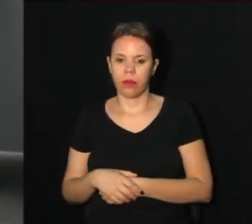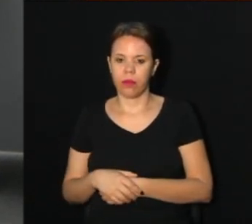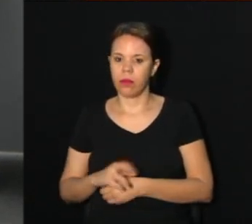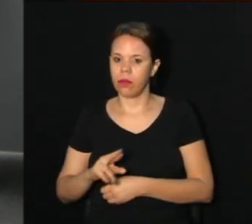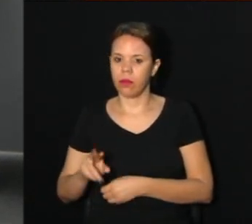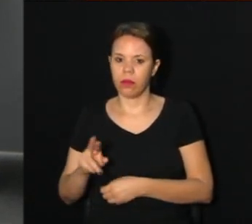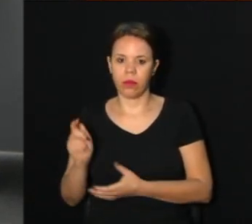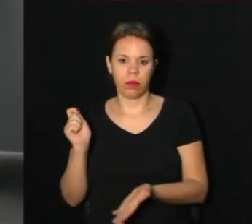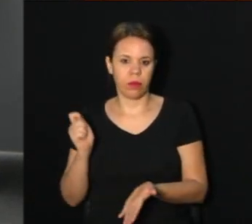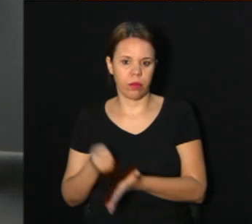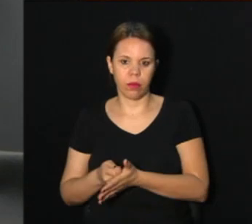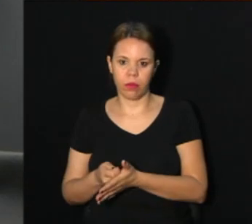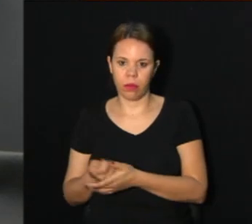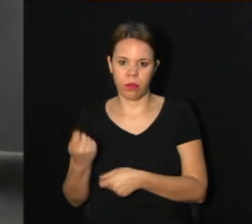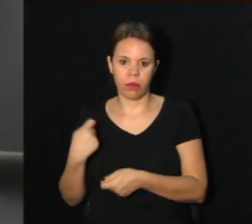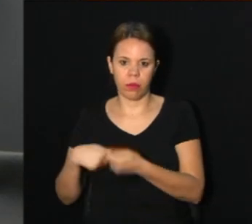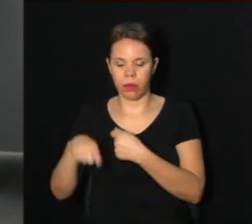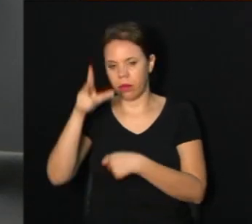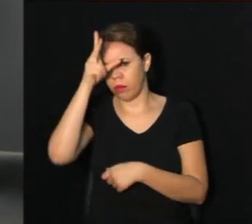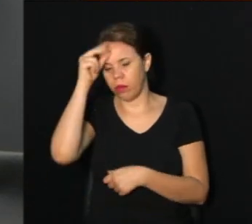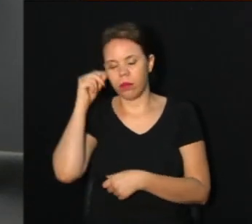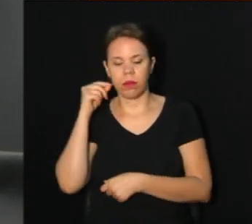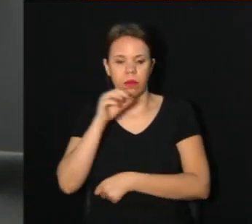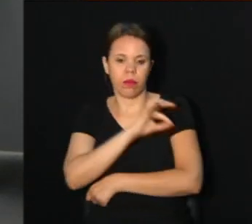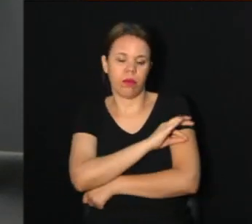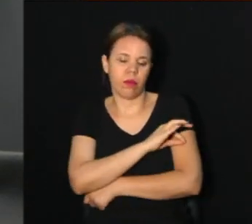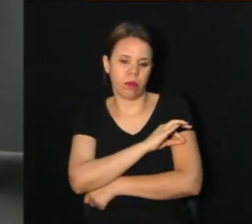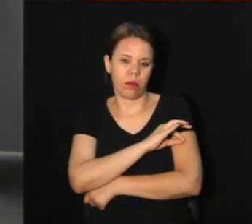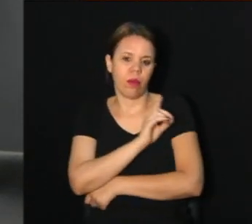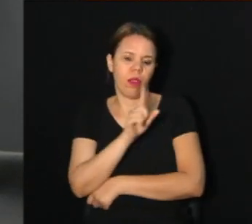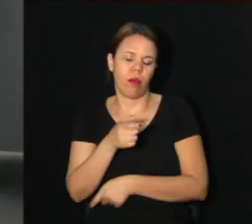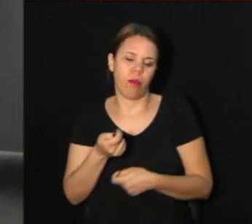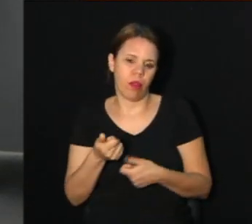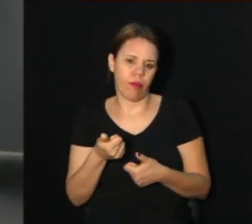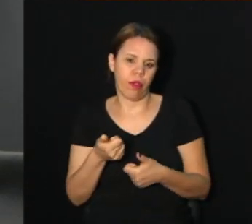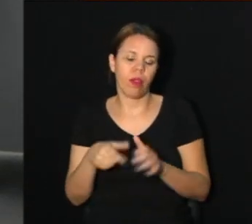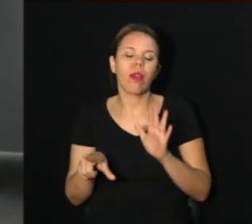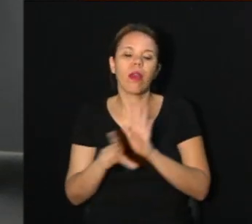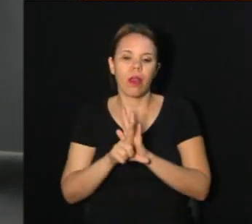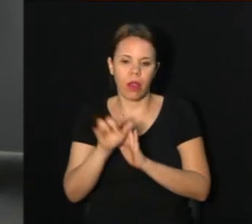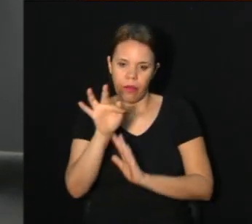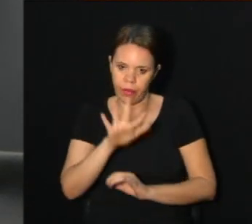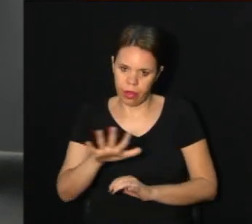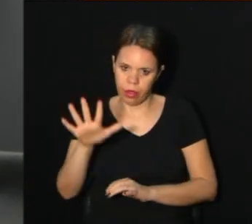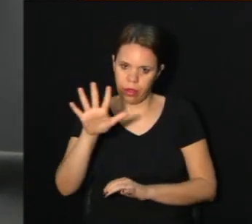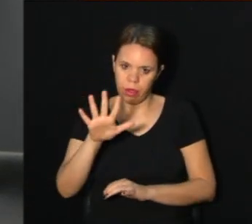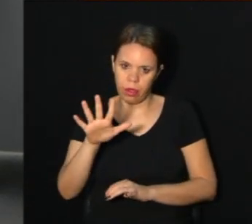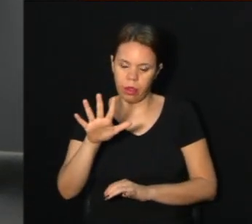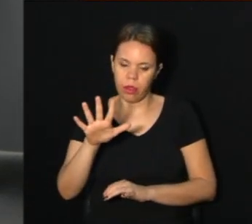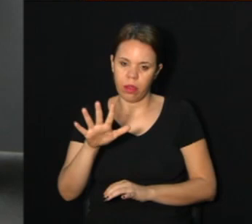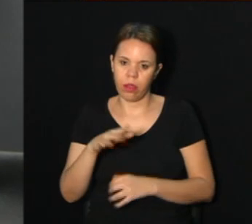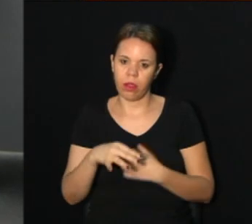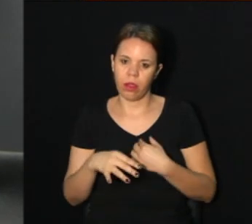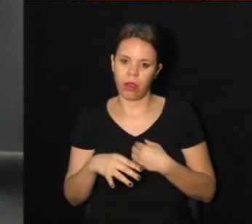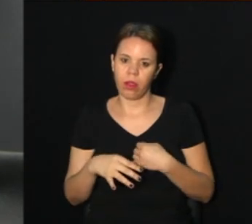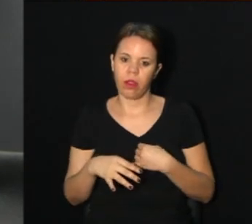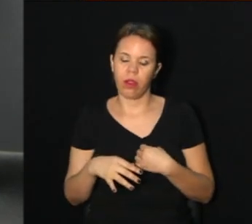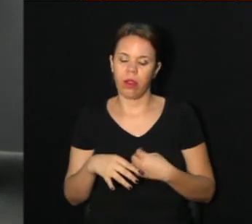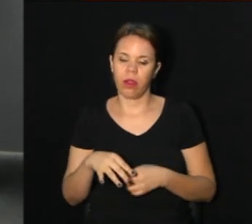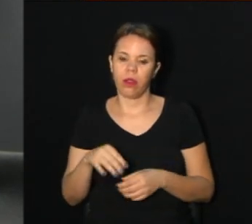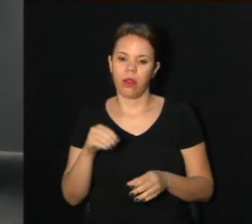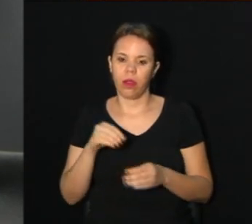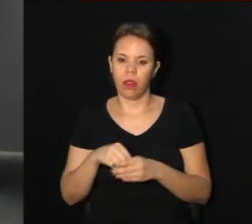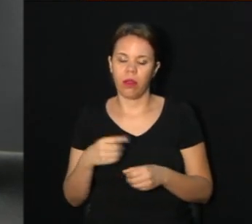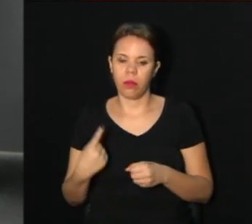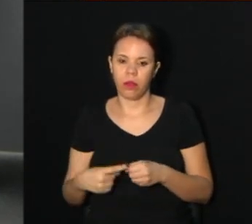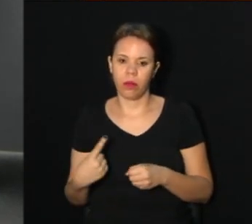são pagos pela administração pública municipal e é um benefício previsto em lei federal, não está no âmbito municipal.